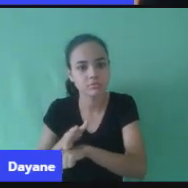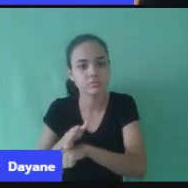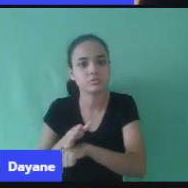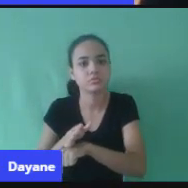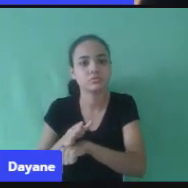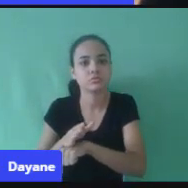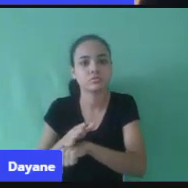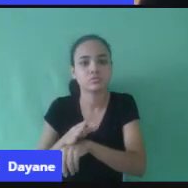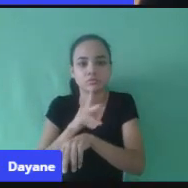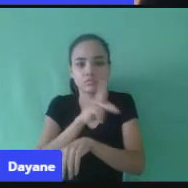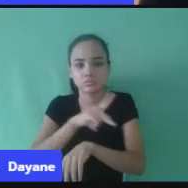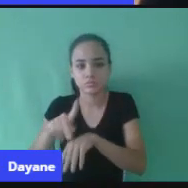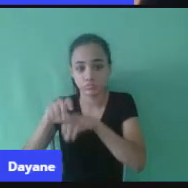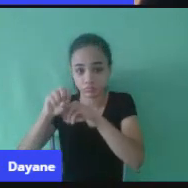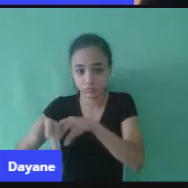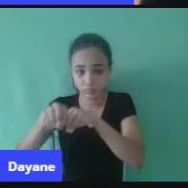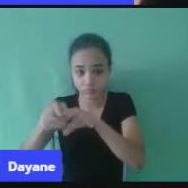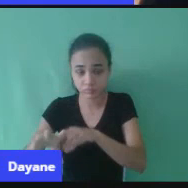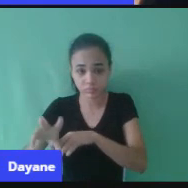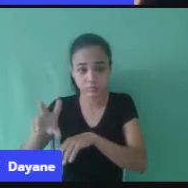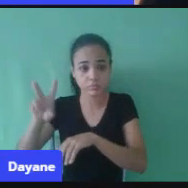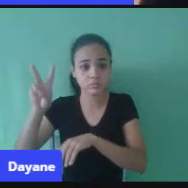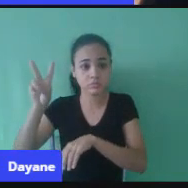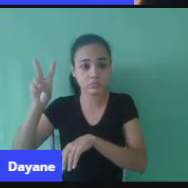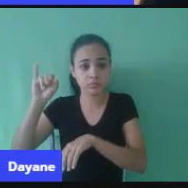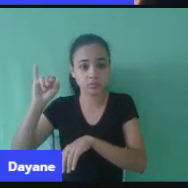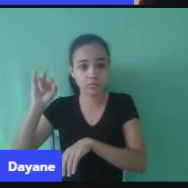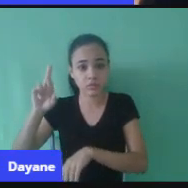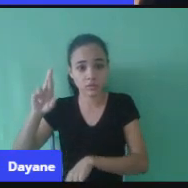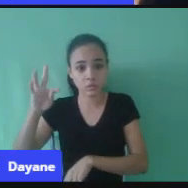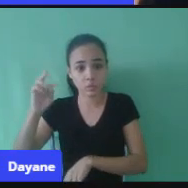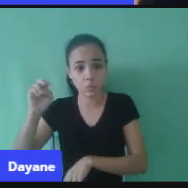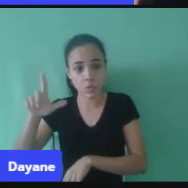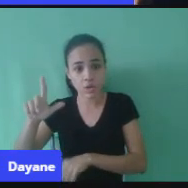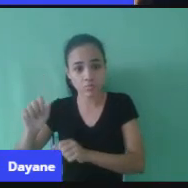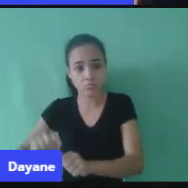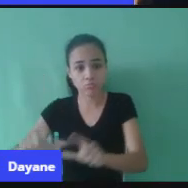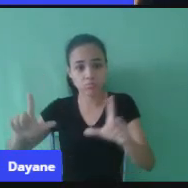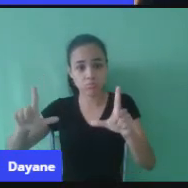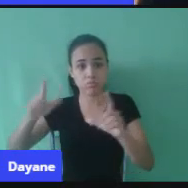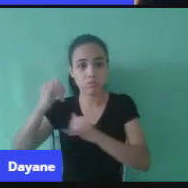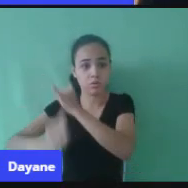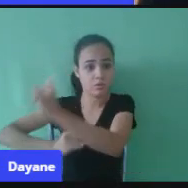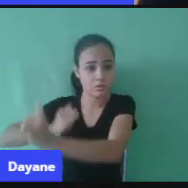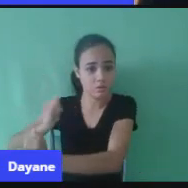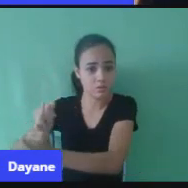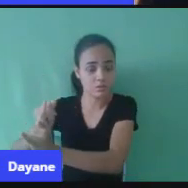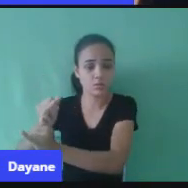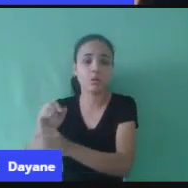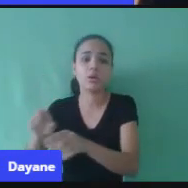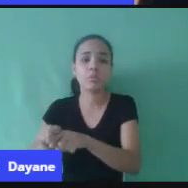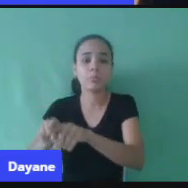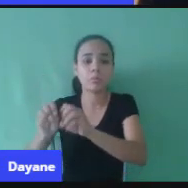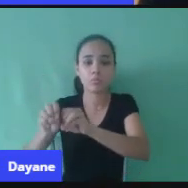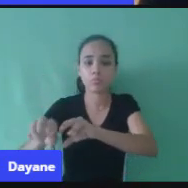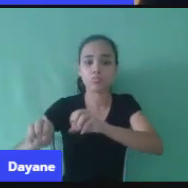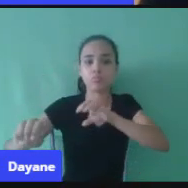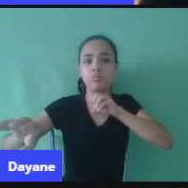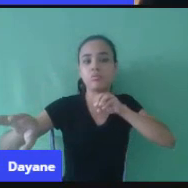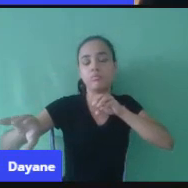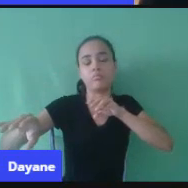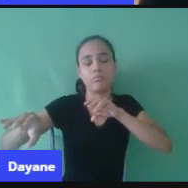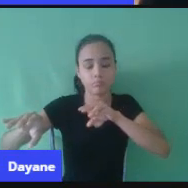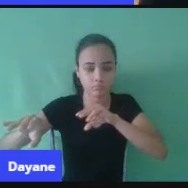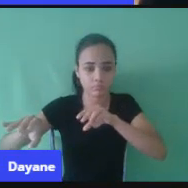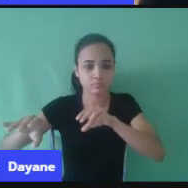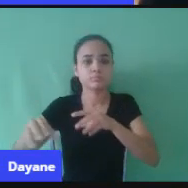virtuais, né, práticas docentes remotas. Então, no momento de transição, o que tem que ficar claro